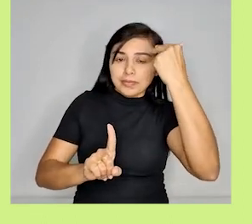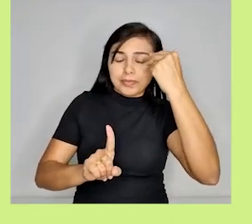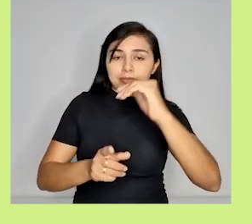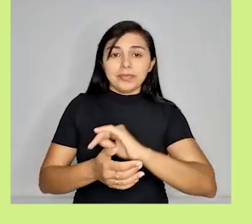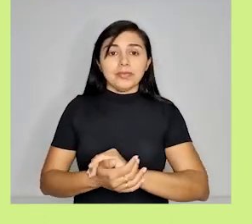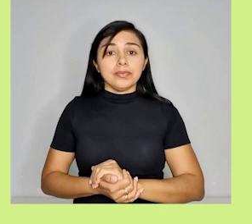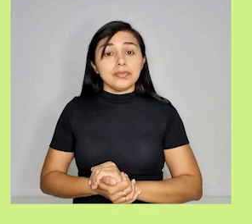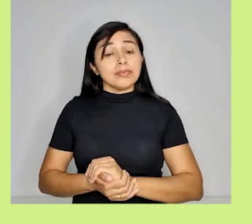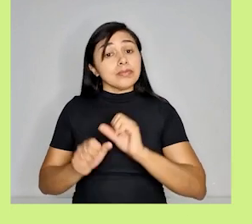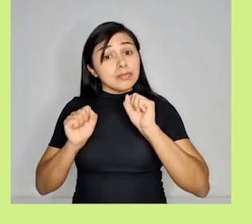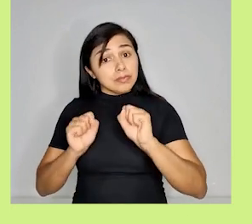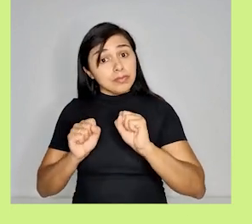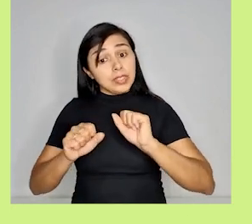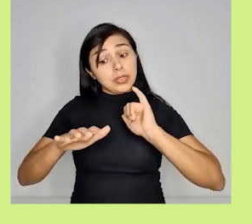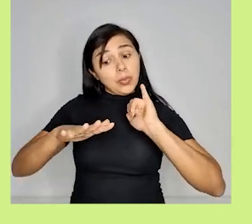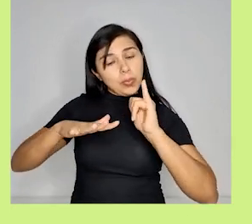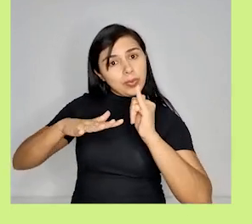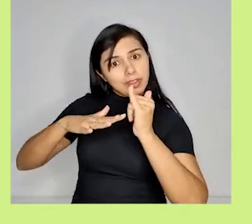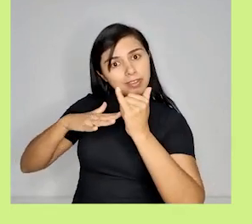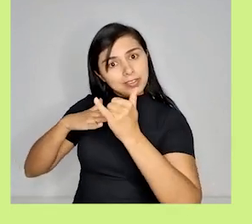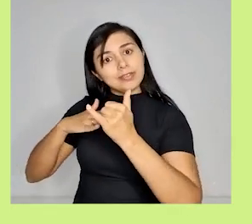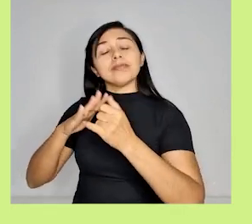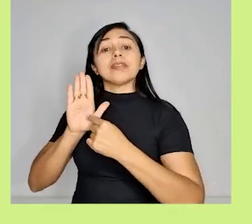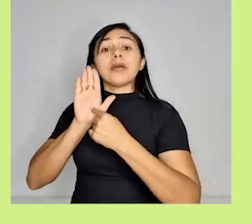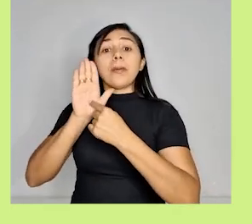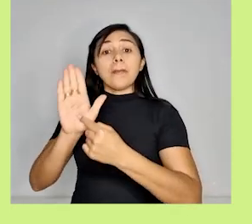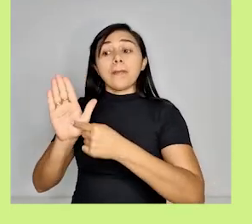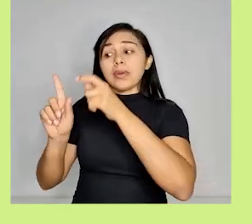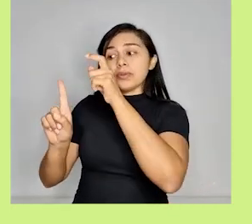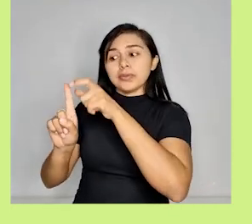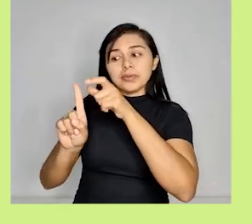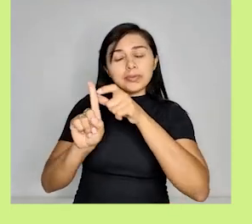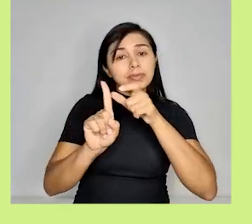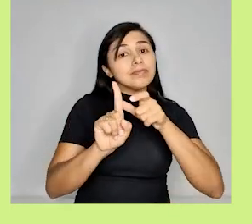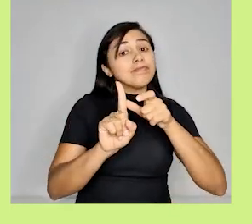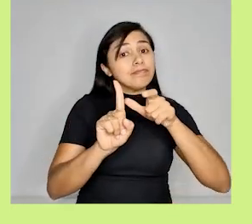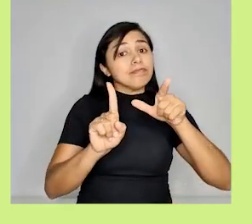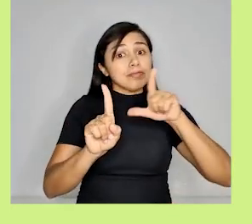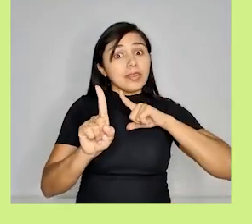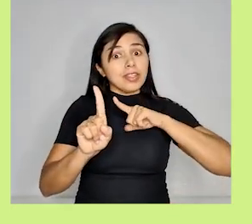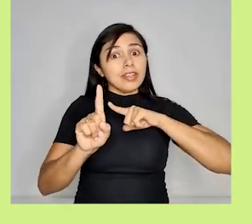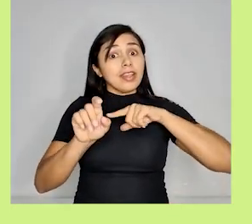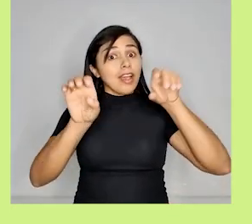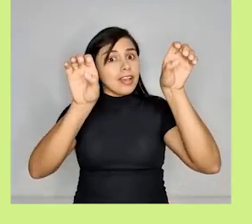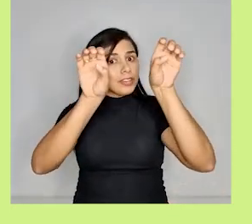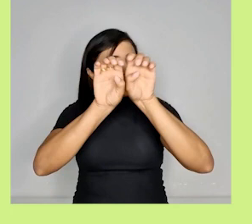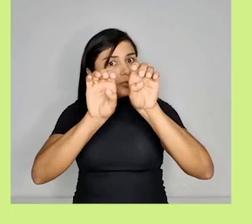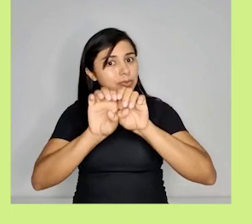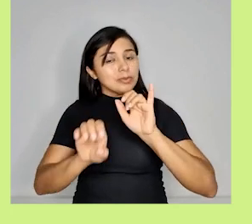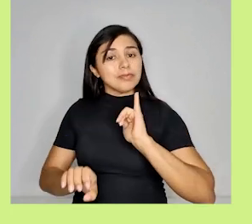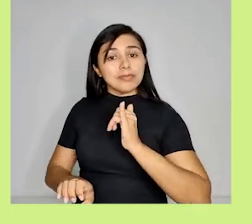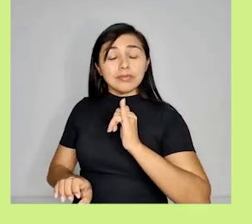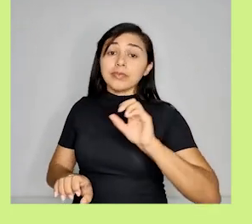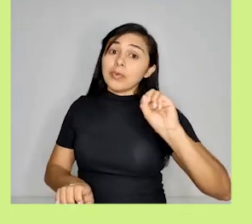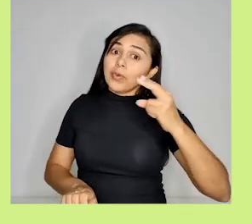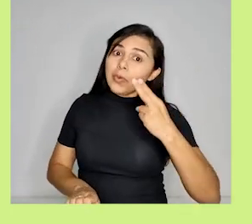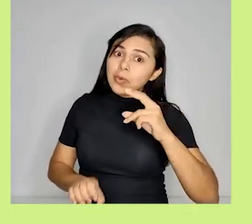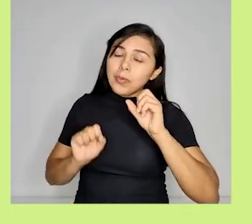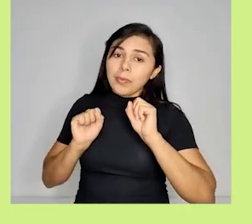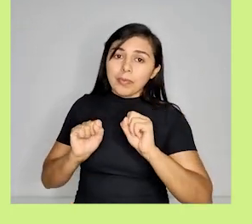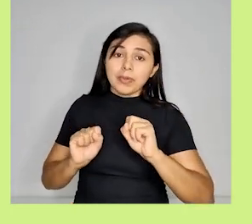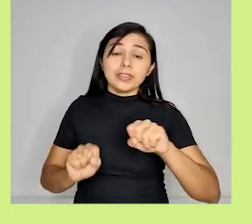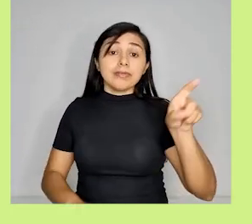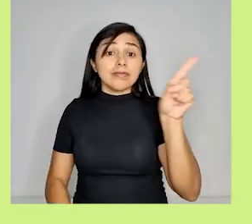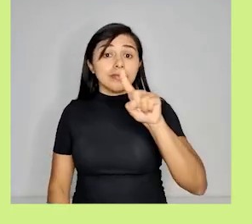ser linear, começando pela apresentação dos personagens e seguindo a estrutura narrativa, ou também pode ser não